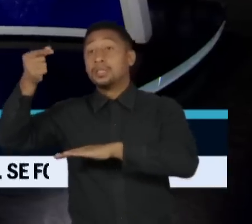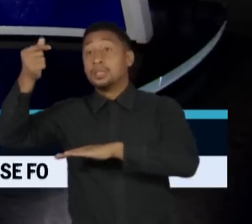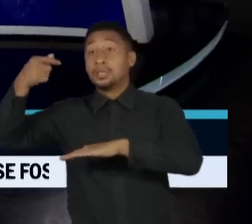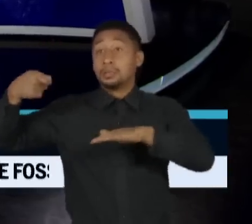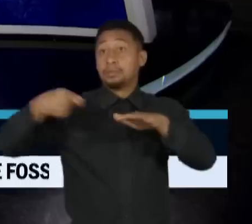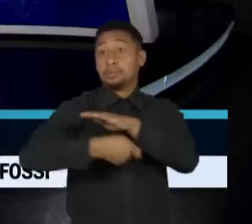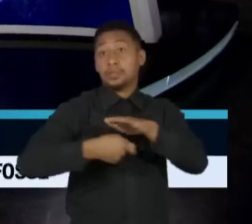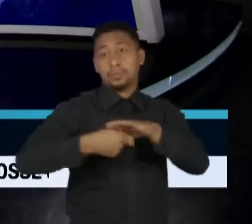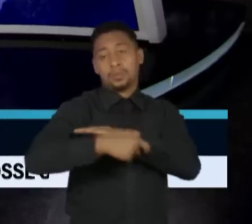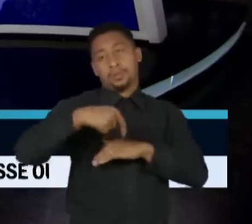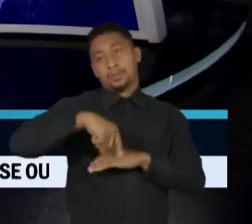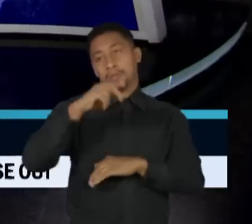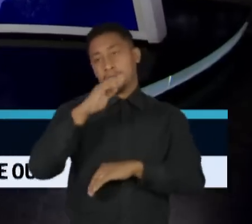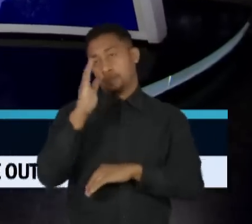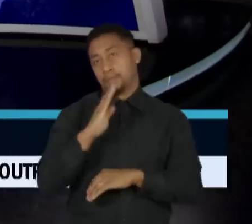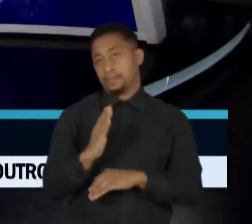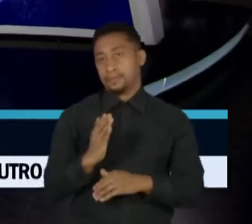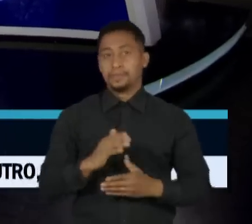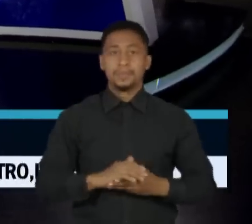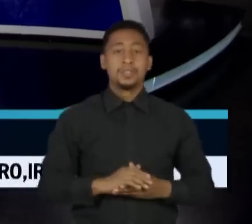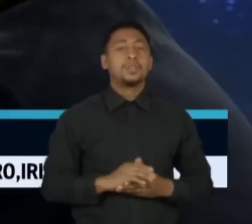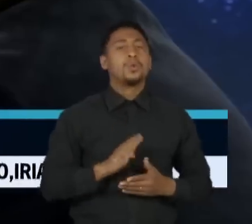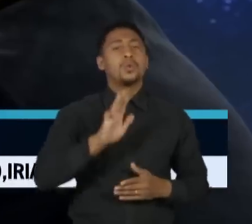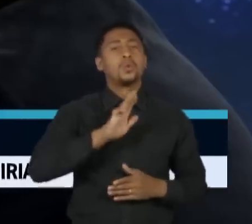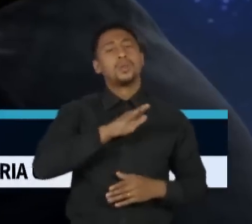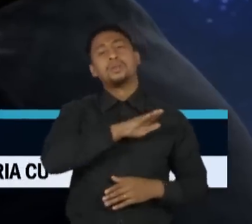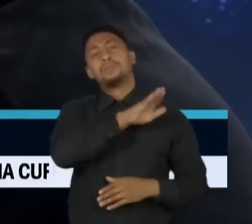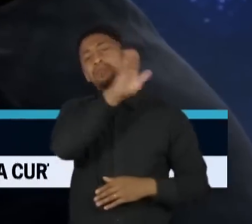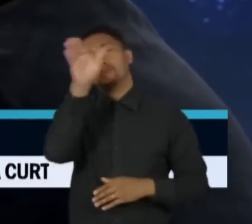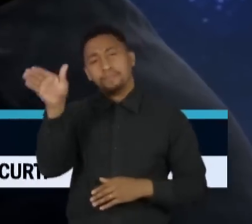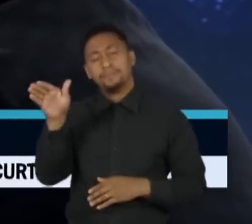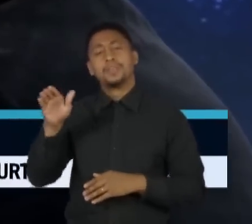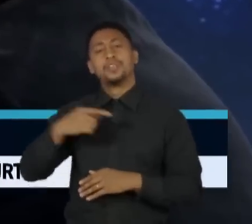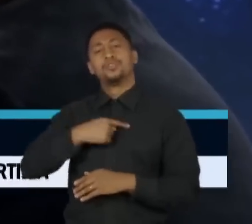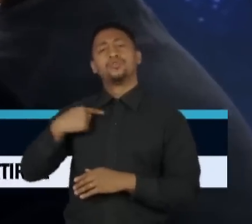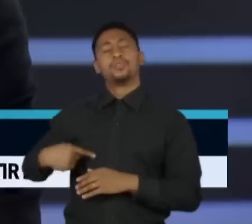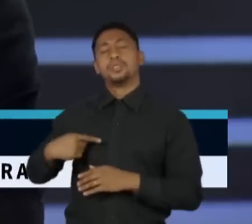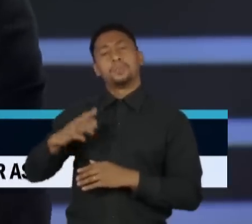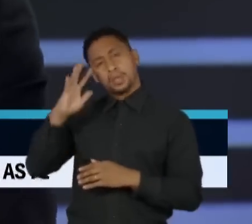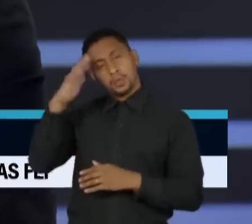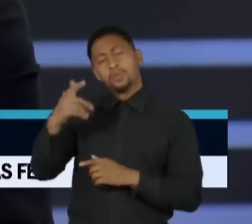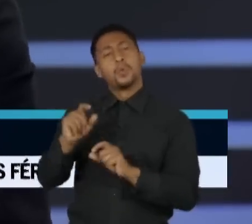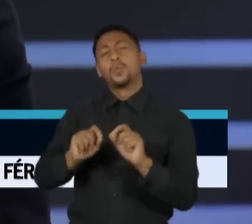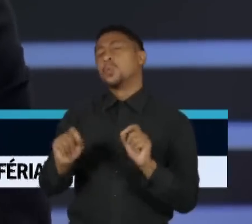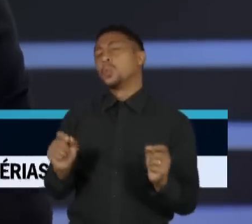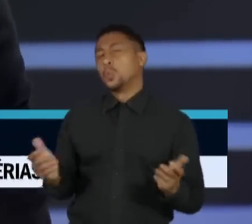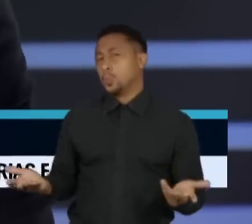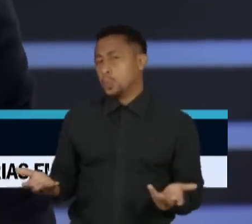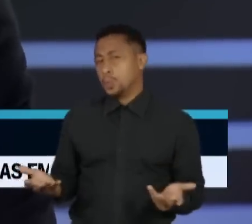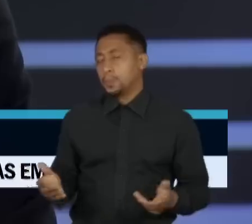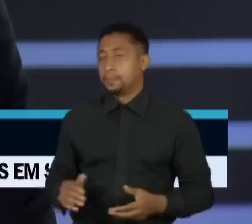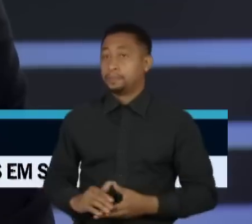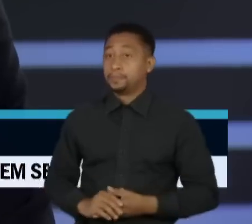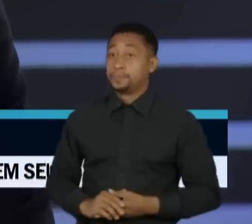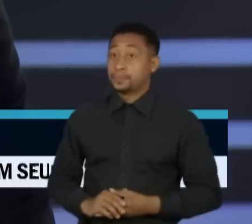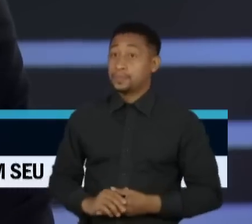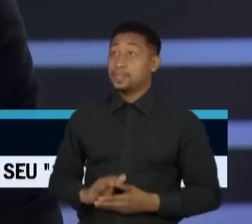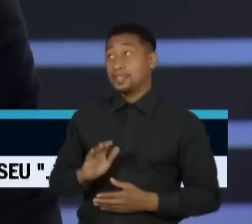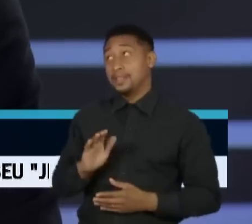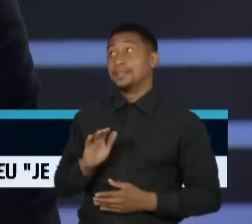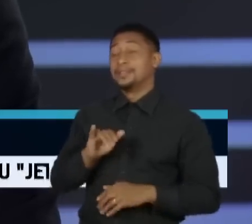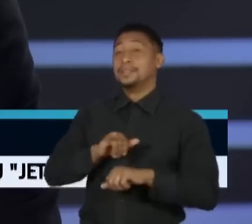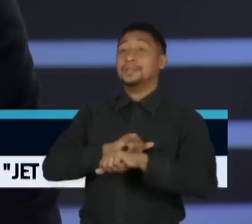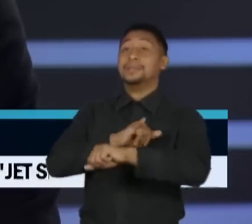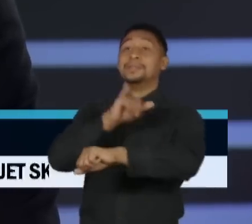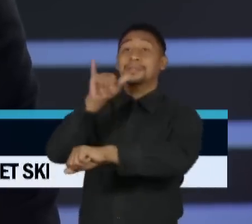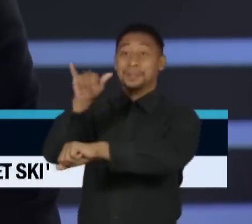importância da viagem do Lula à China para definir novos rumos da política externa? Olha, viagem para a China, você viu